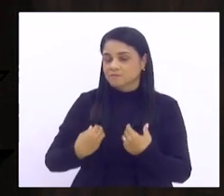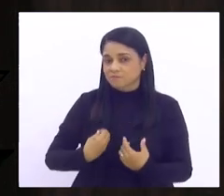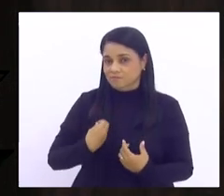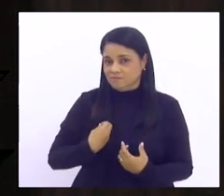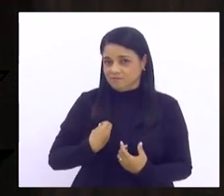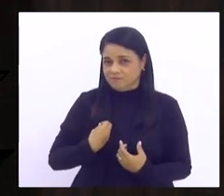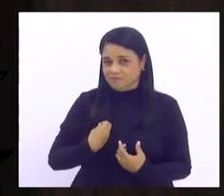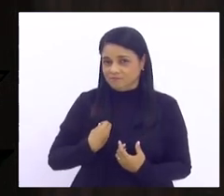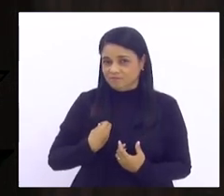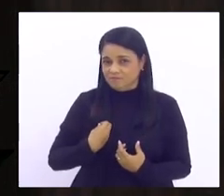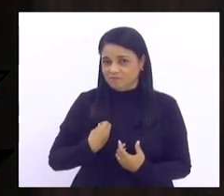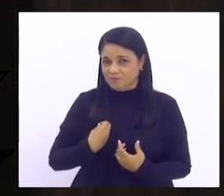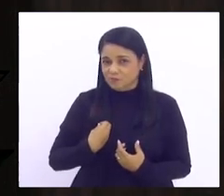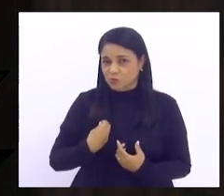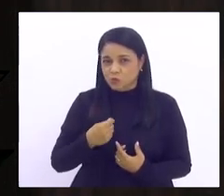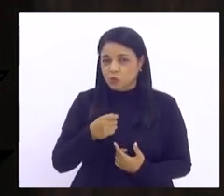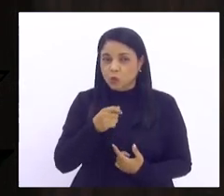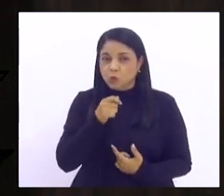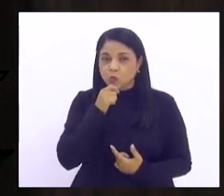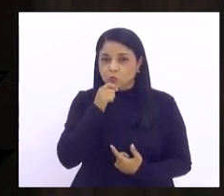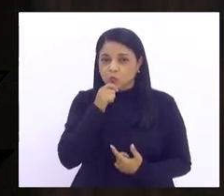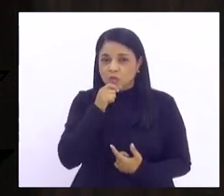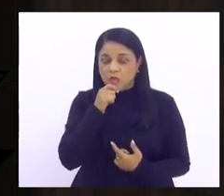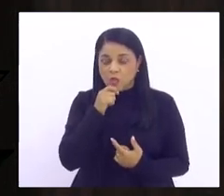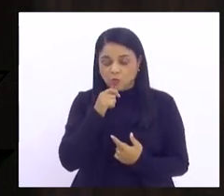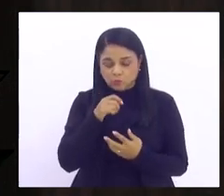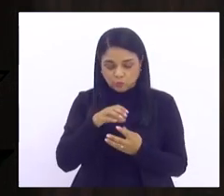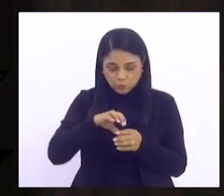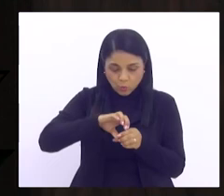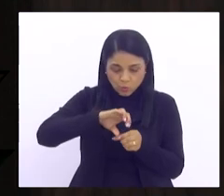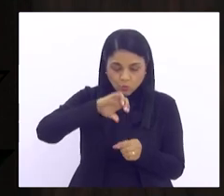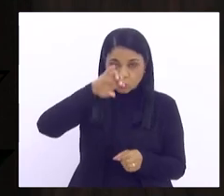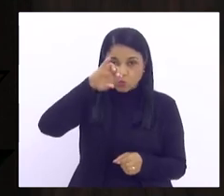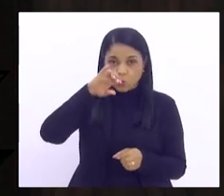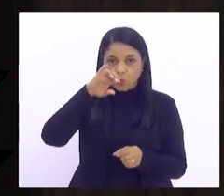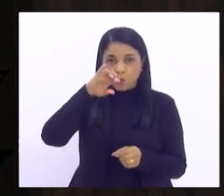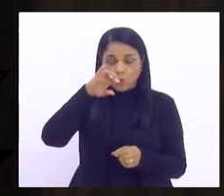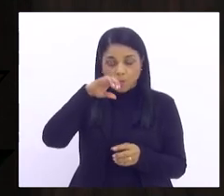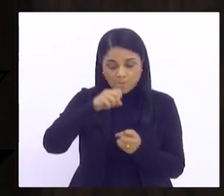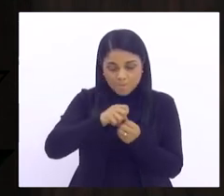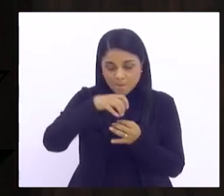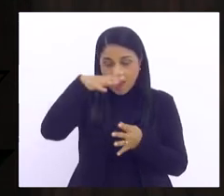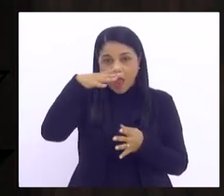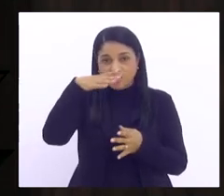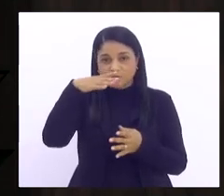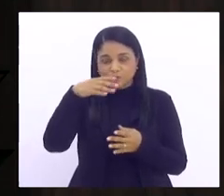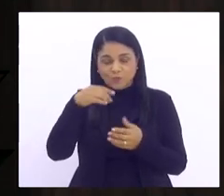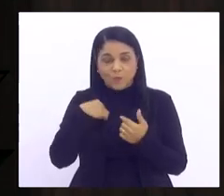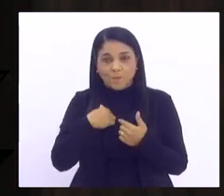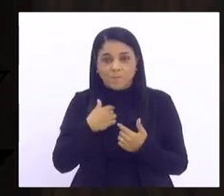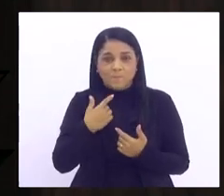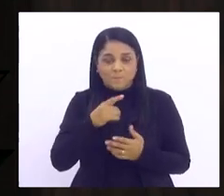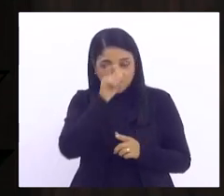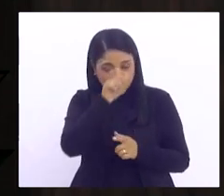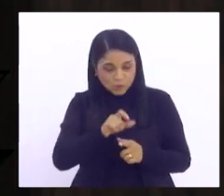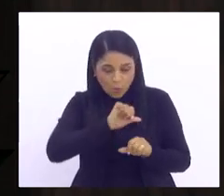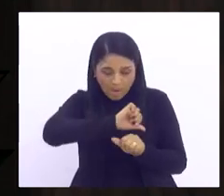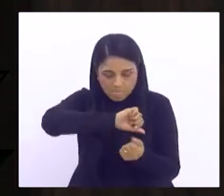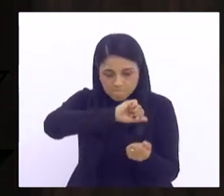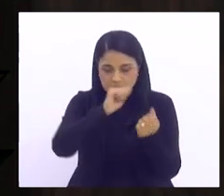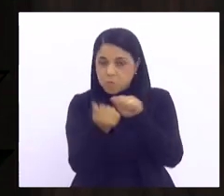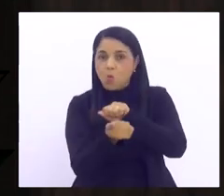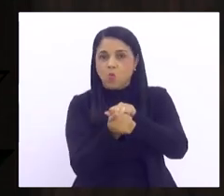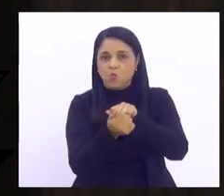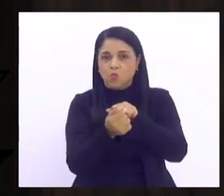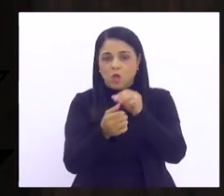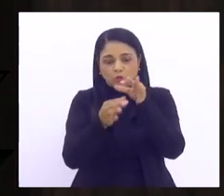Não existe um tubo mágico, por exemplo, por onde passe a existir uma pessoa. Uma coisa se transforma em uma pessoa. Não é um tubo